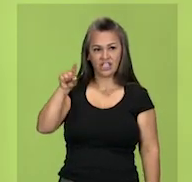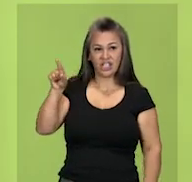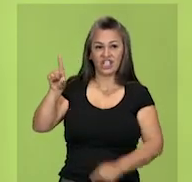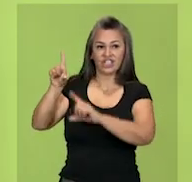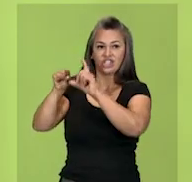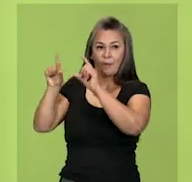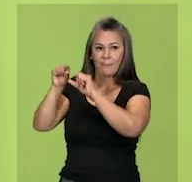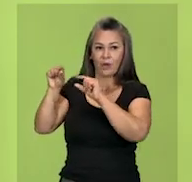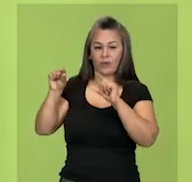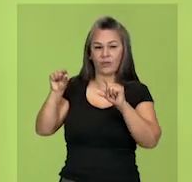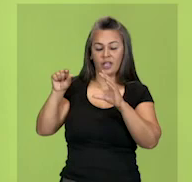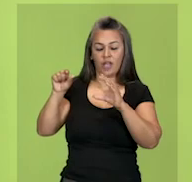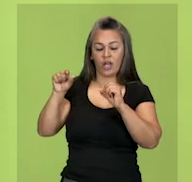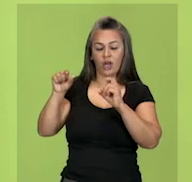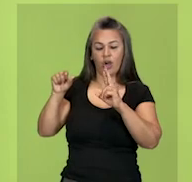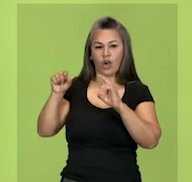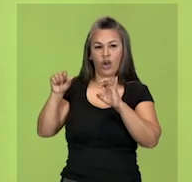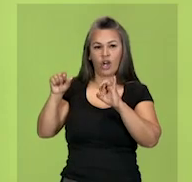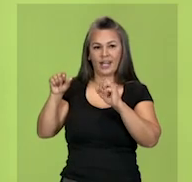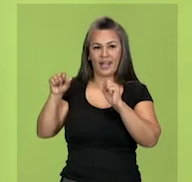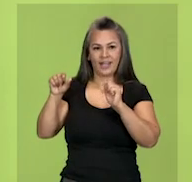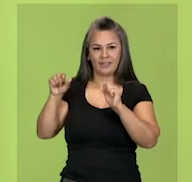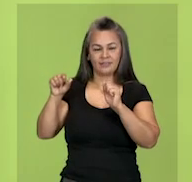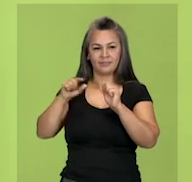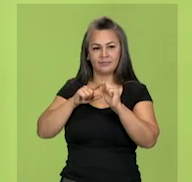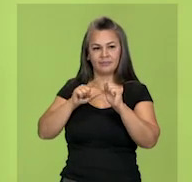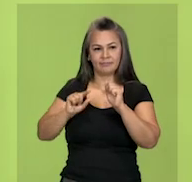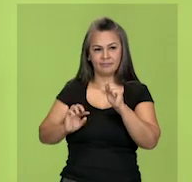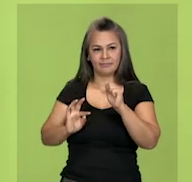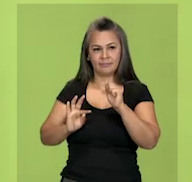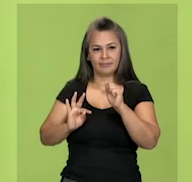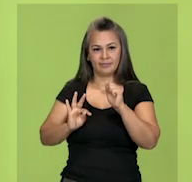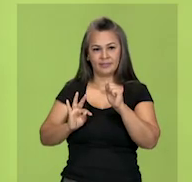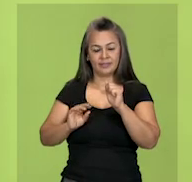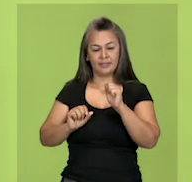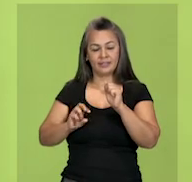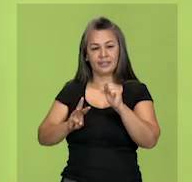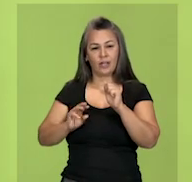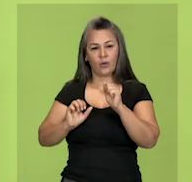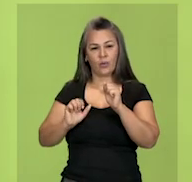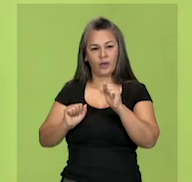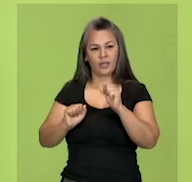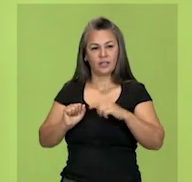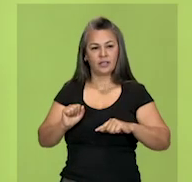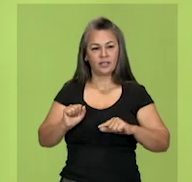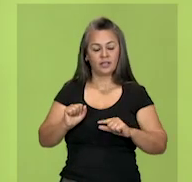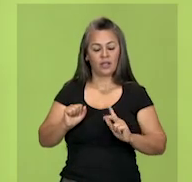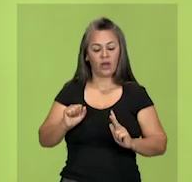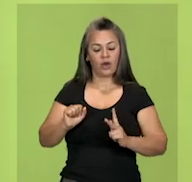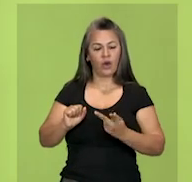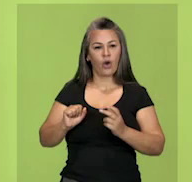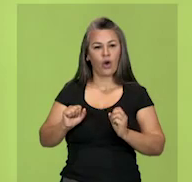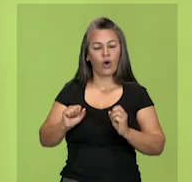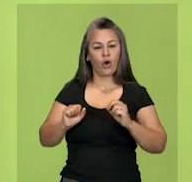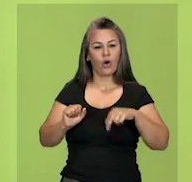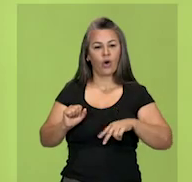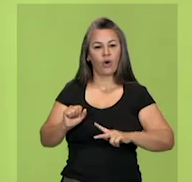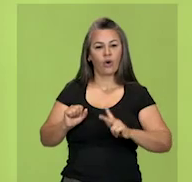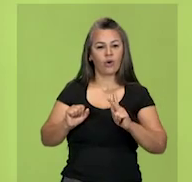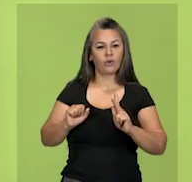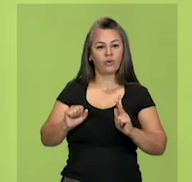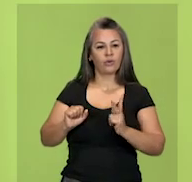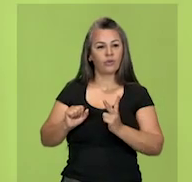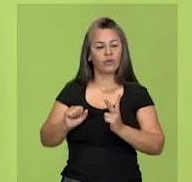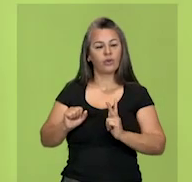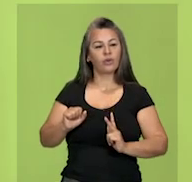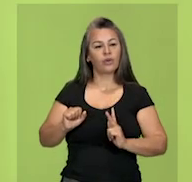Então, a Coreia do Sul está aqui do ladinho. Taiwan, que é essa ilha, e Hong Kong, que é uma cidade, fazem parte da China, que é esse país